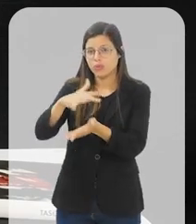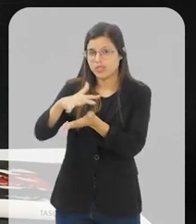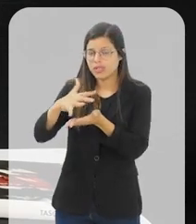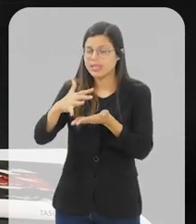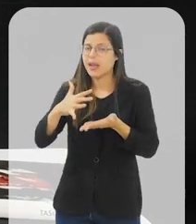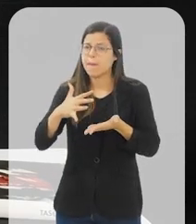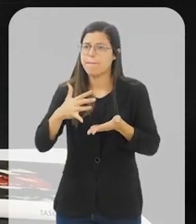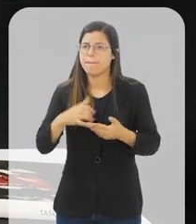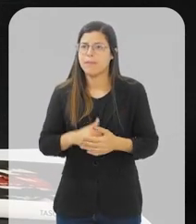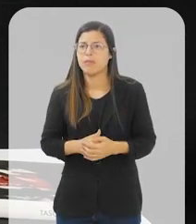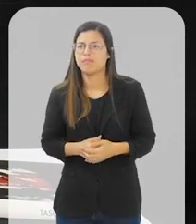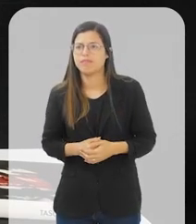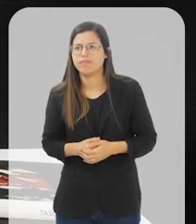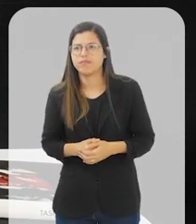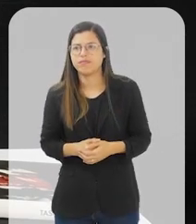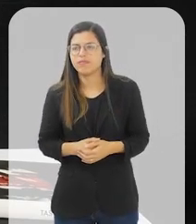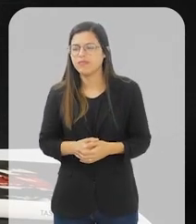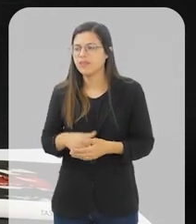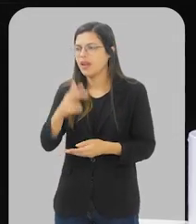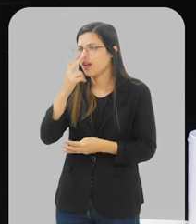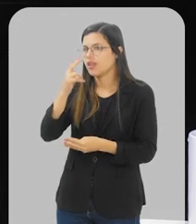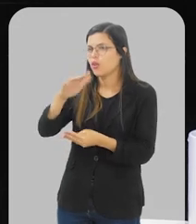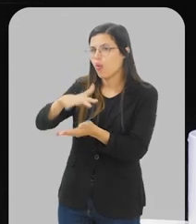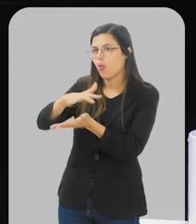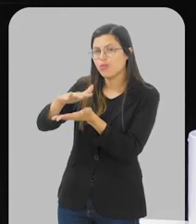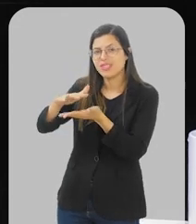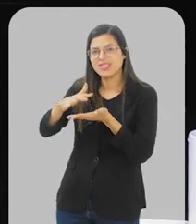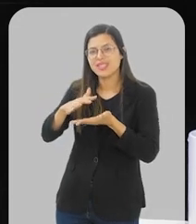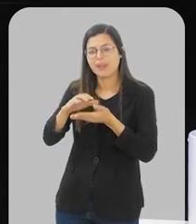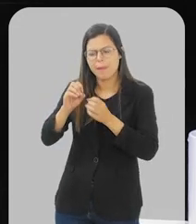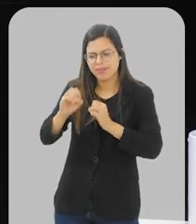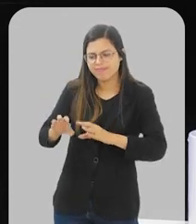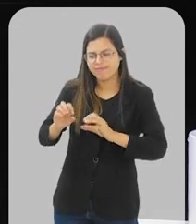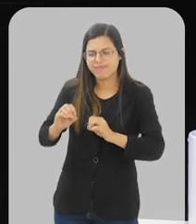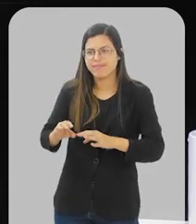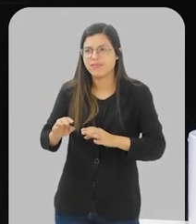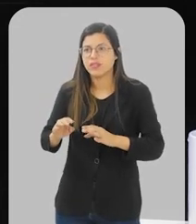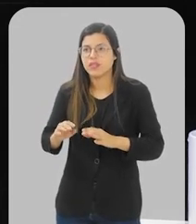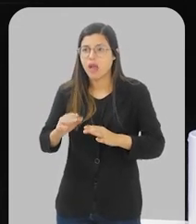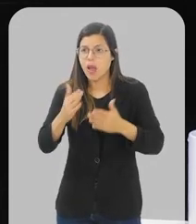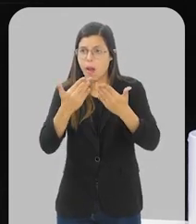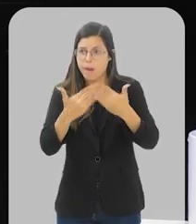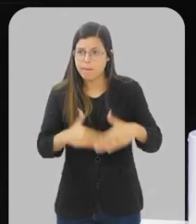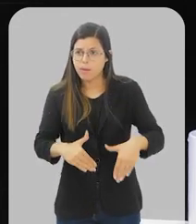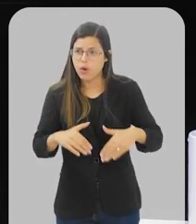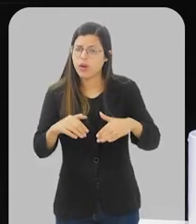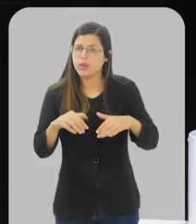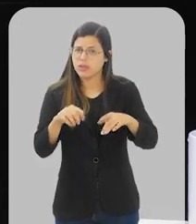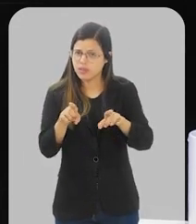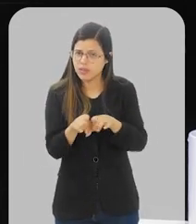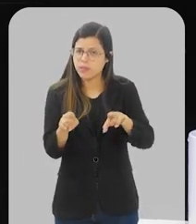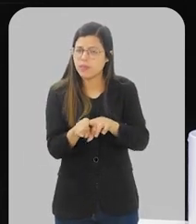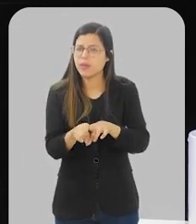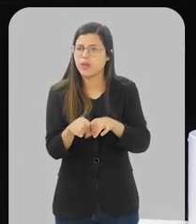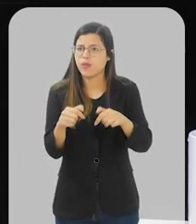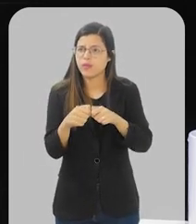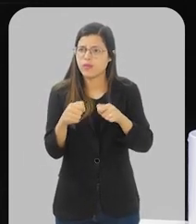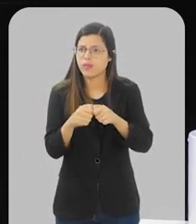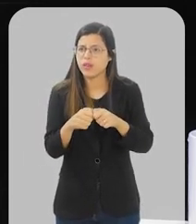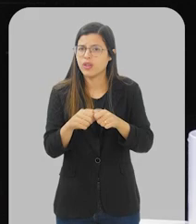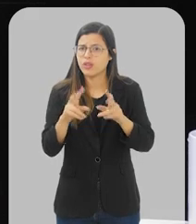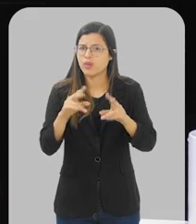próprio samba de enredo, né? O samba deixa tudo mastigadinho para a gente. Inclusive, a prova que eu fiz em cima de um samba da Imperatriz